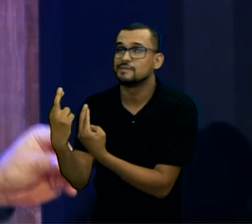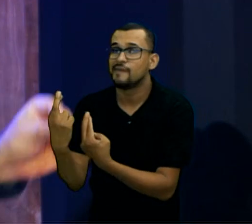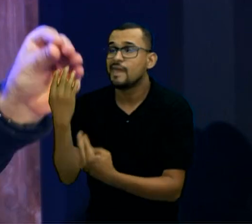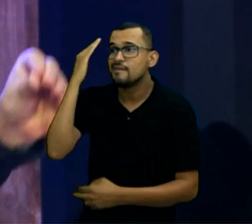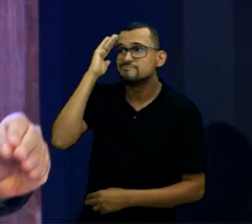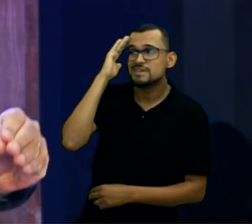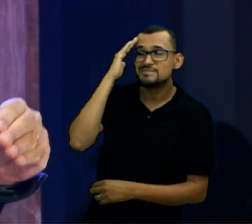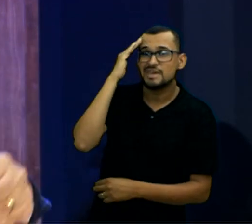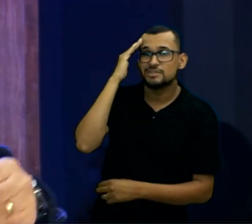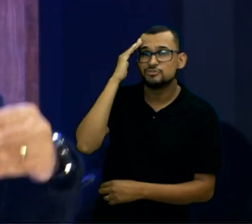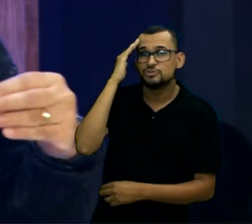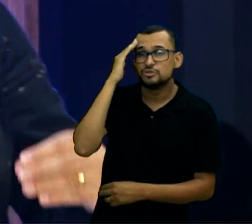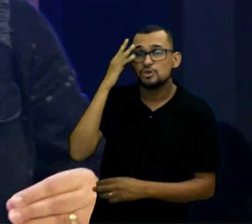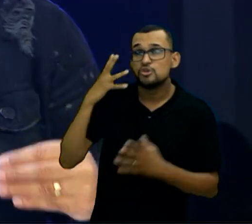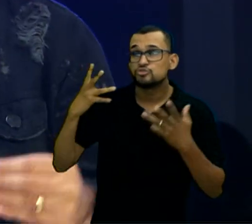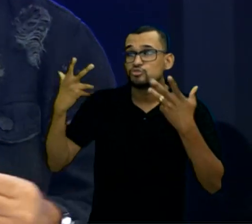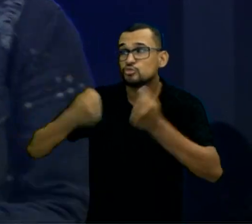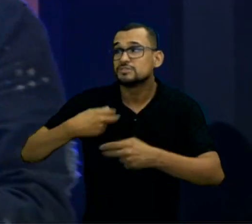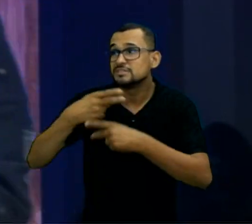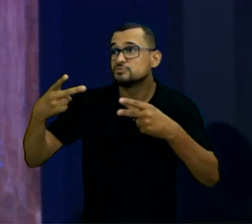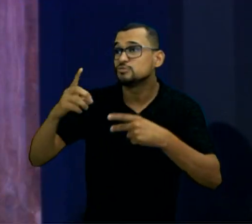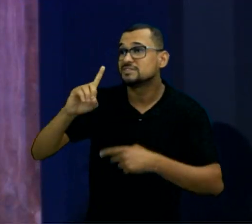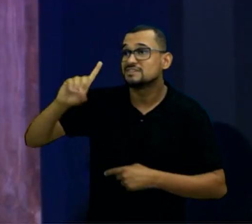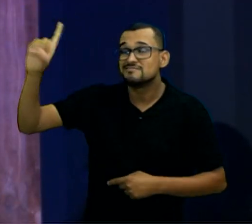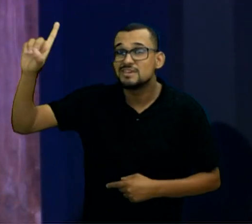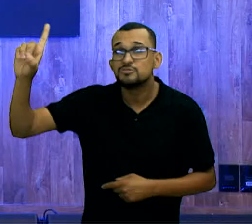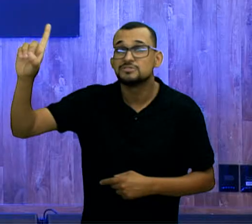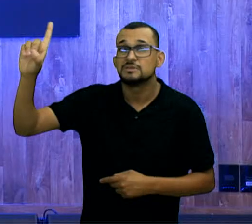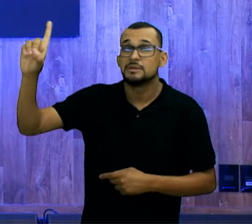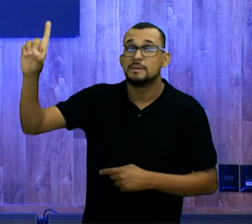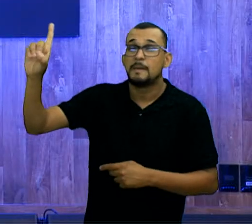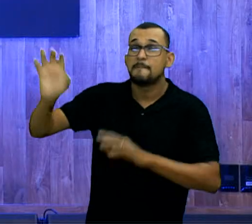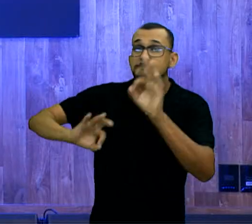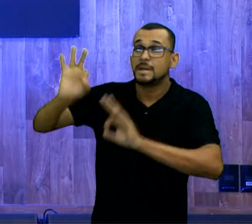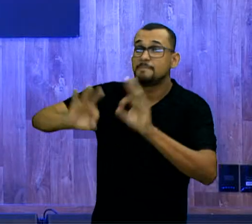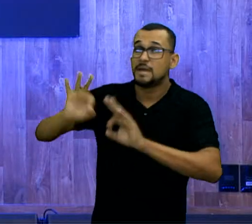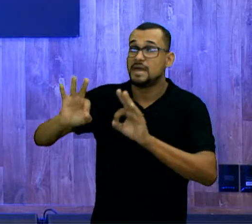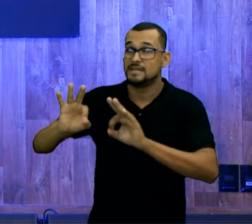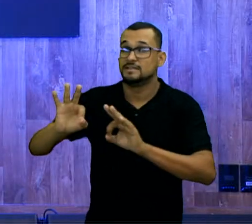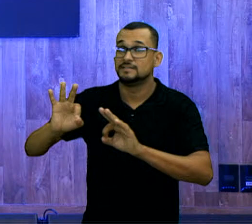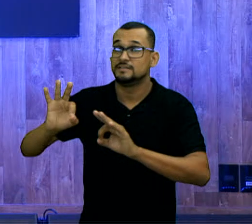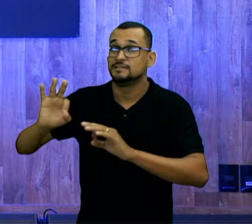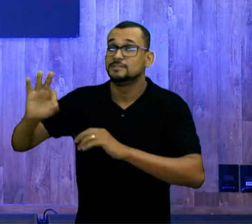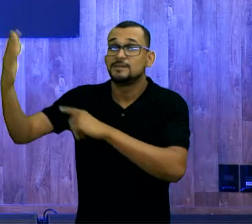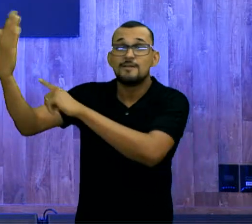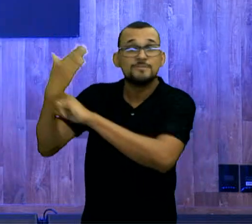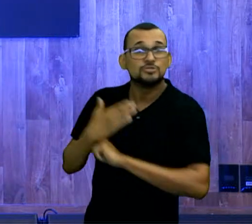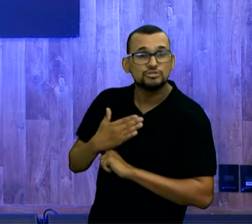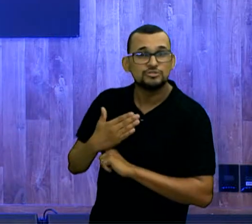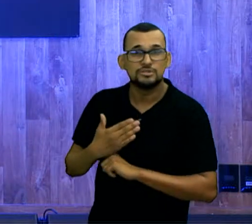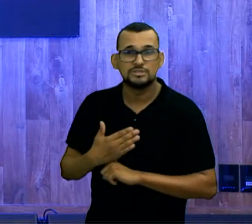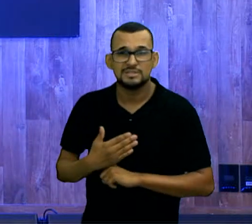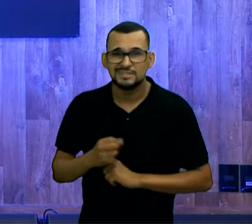entendendo que todas as coisas cooperam para o bem daqueles que amam a Deus, entendendo